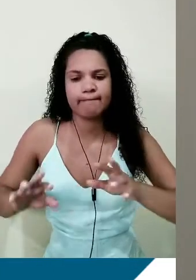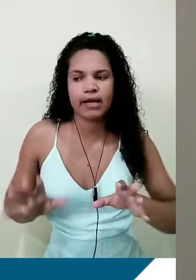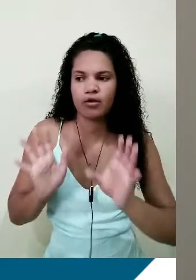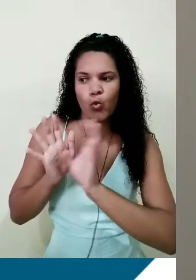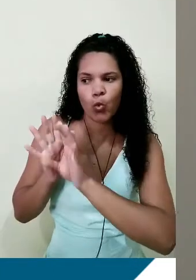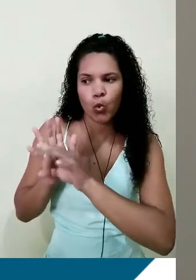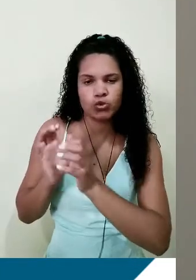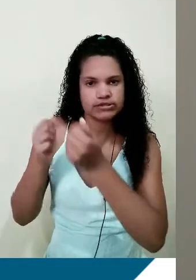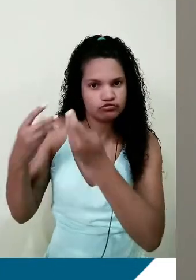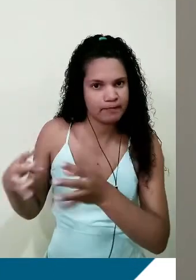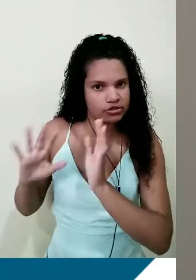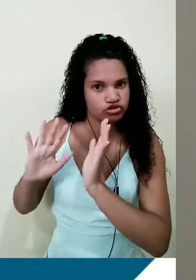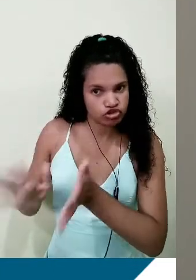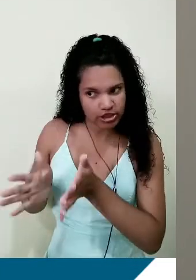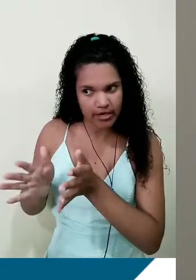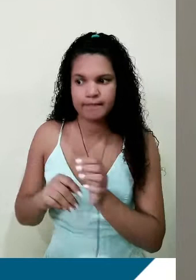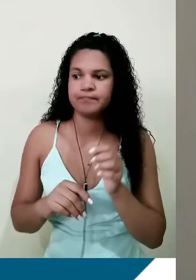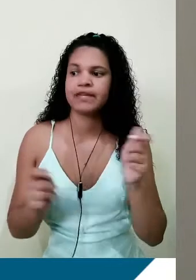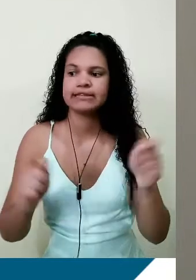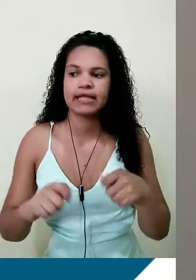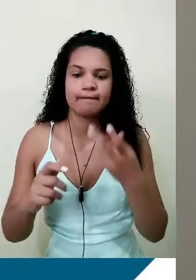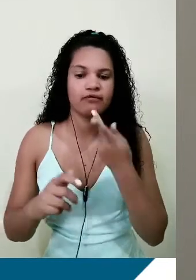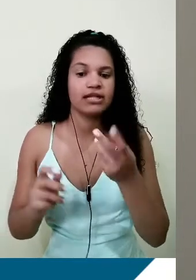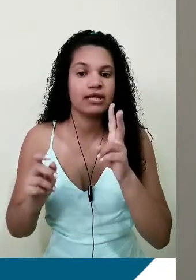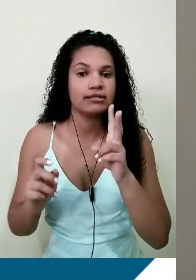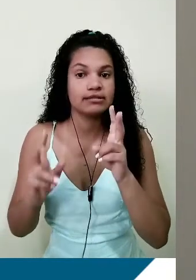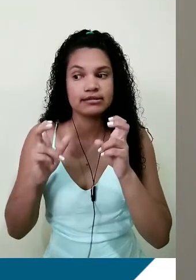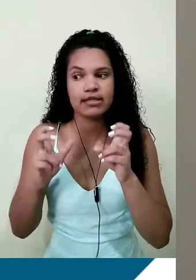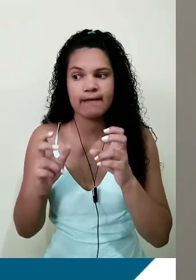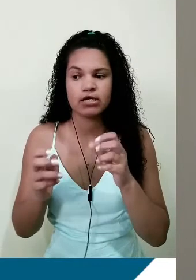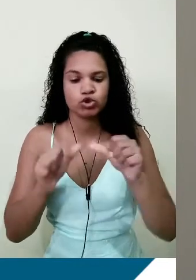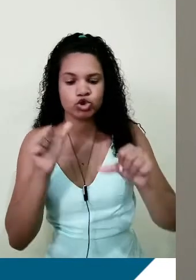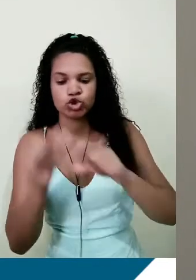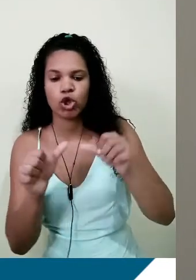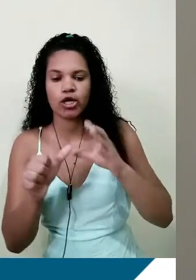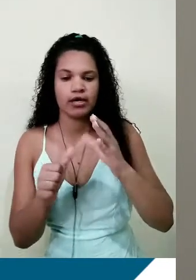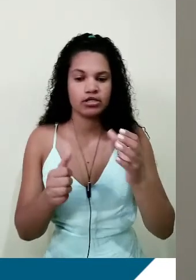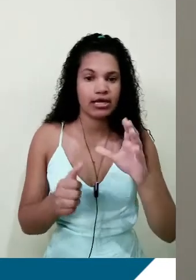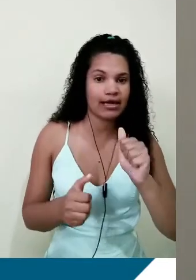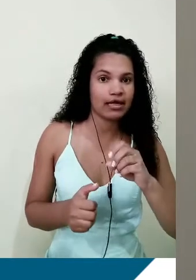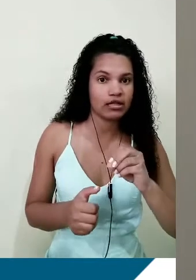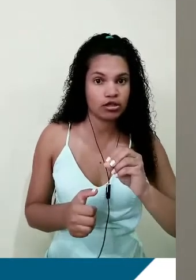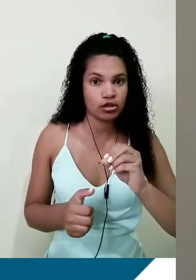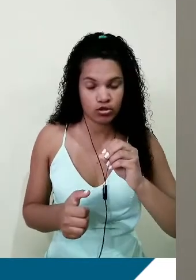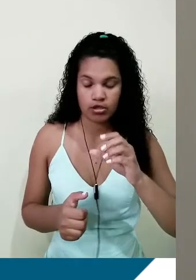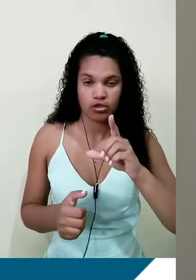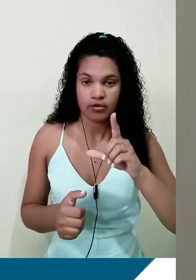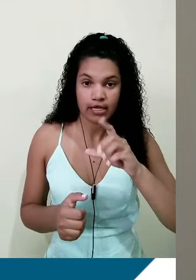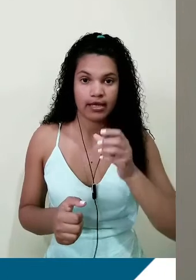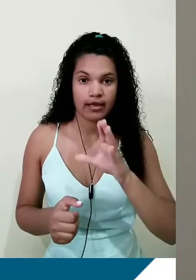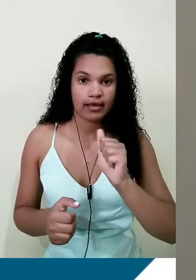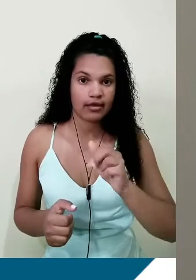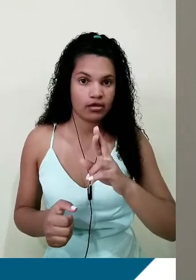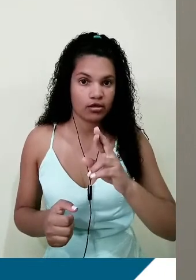sobre as trocas de calor que estão conectadas com eles. A troca de calor sensível, ou a quantidade de